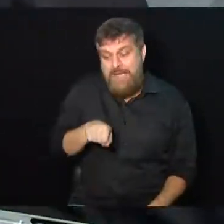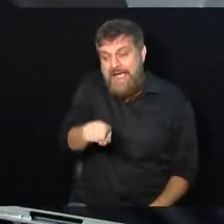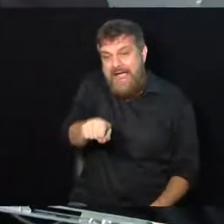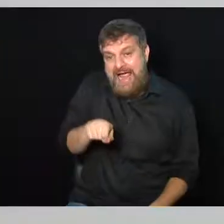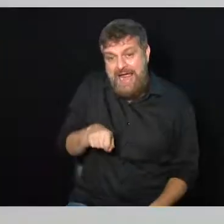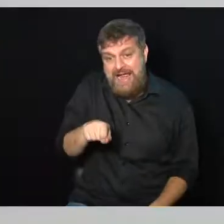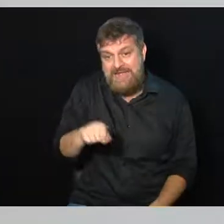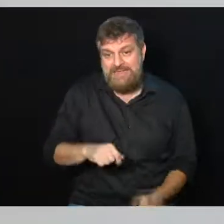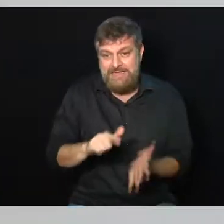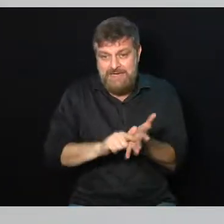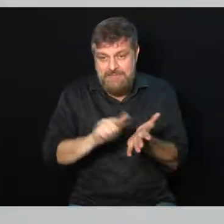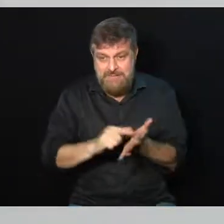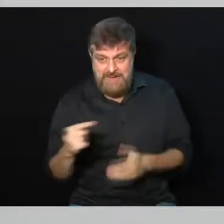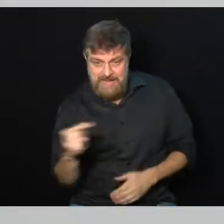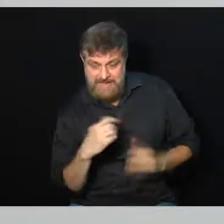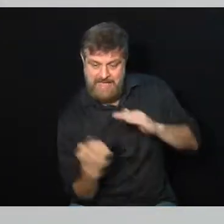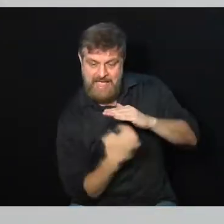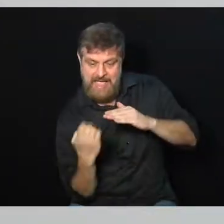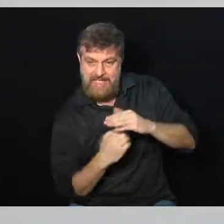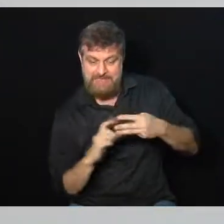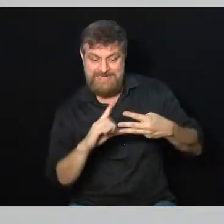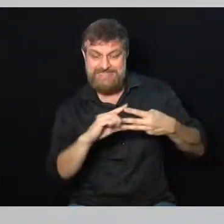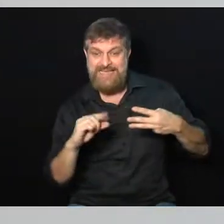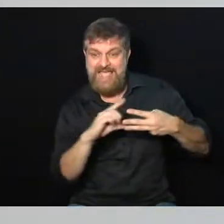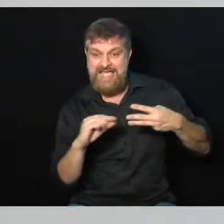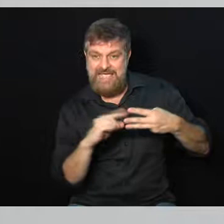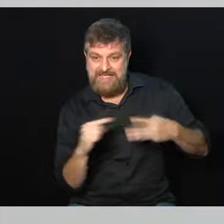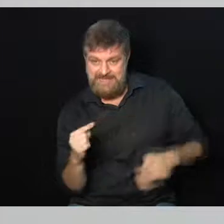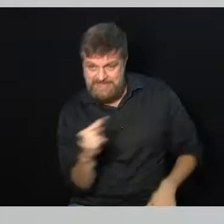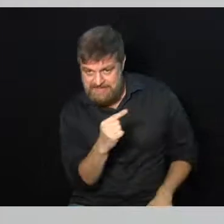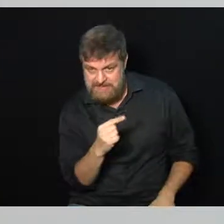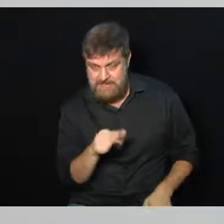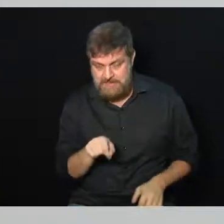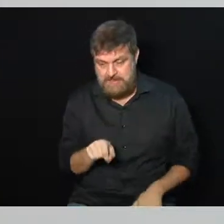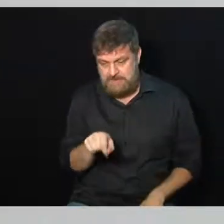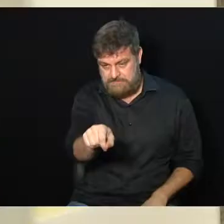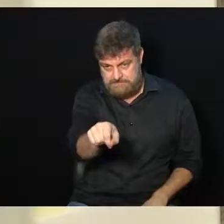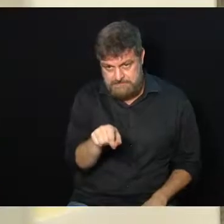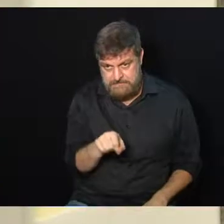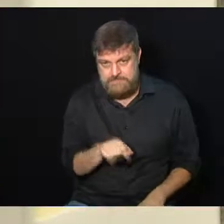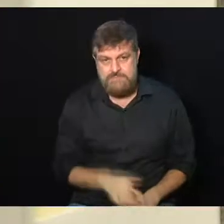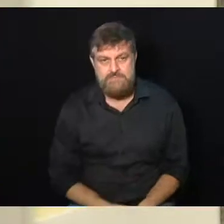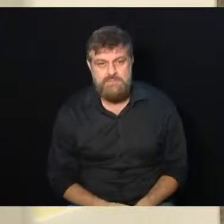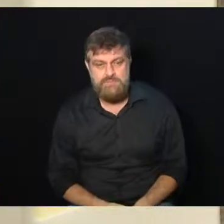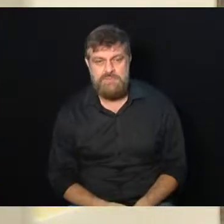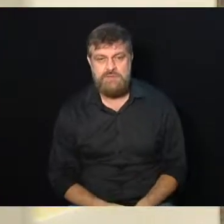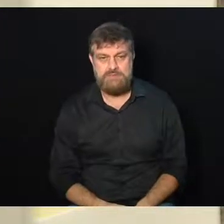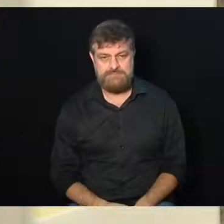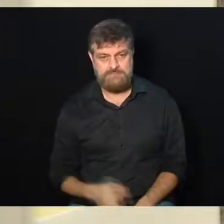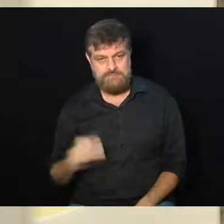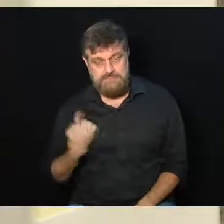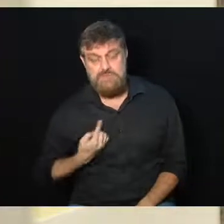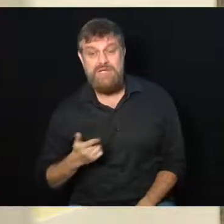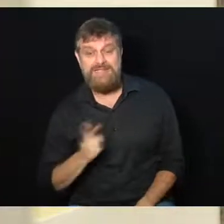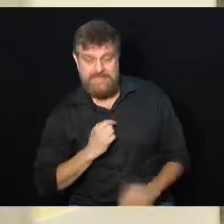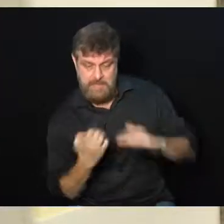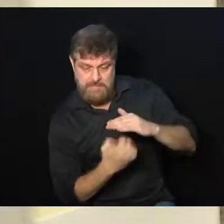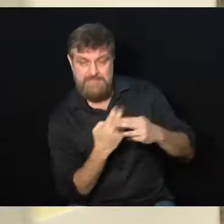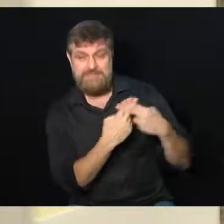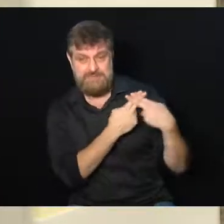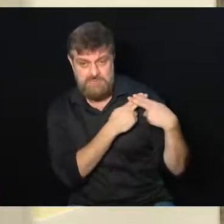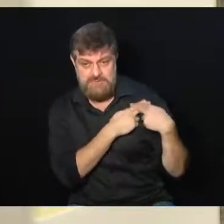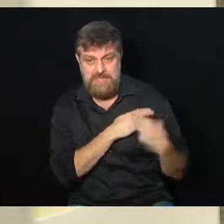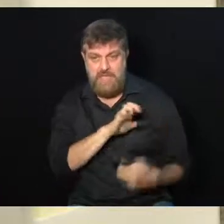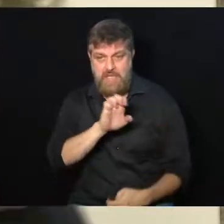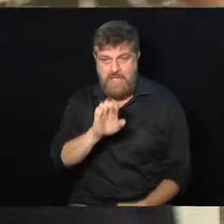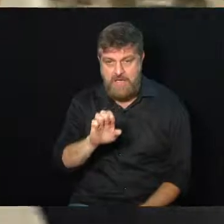carteirinha fornecida pela Empresa Municipal de Desenvolvimento de Campinas, a INDEC. É por isso que a gente tem a INDEC, que é a Empresa